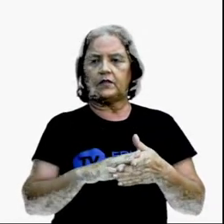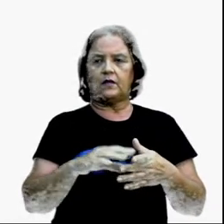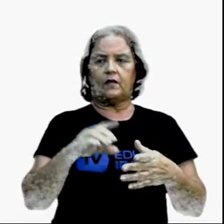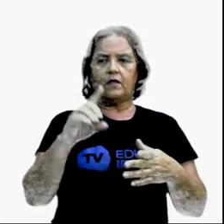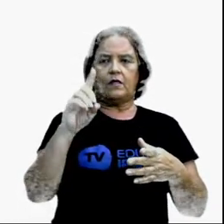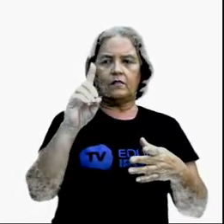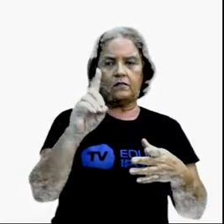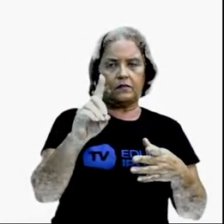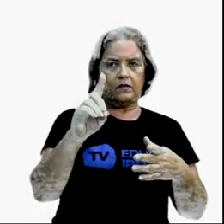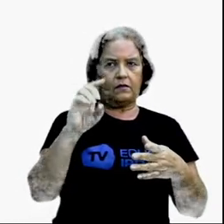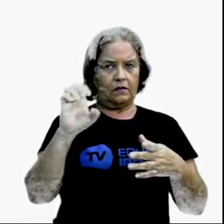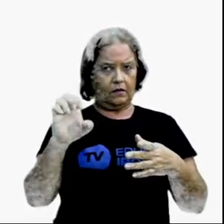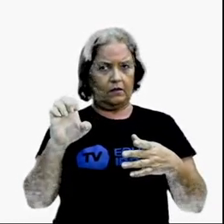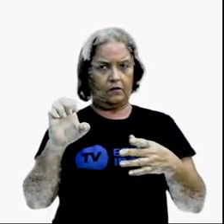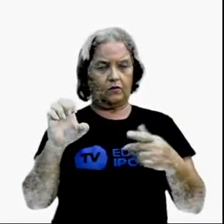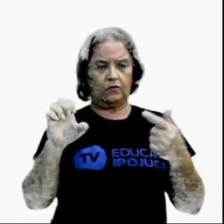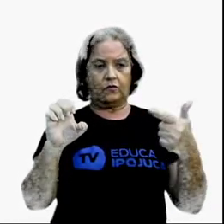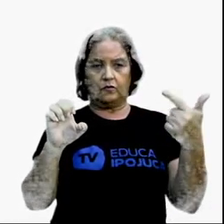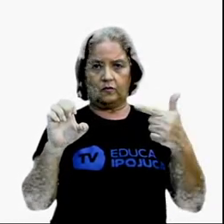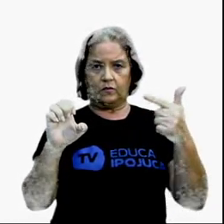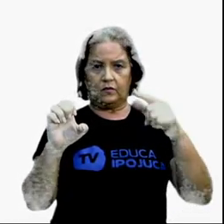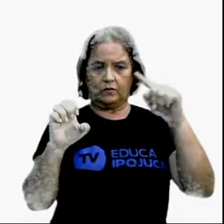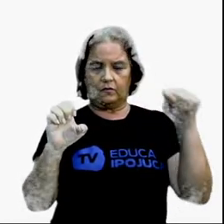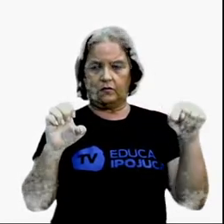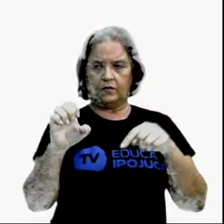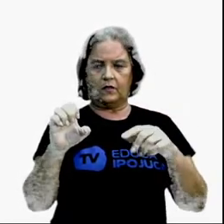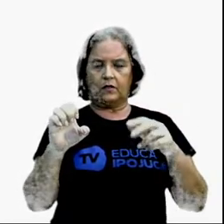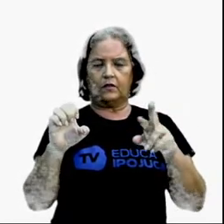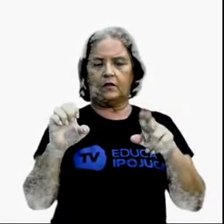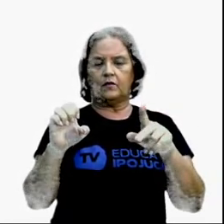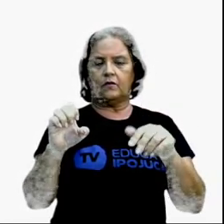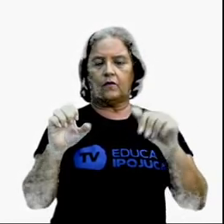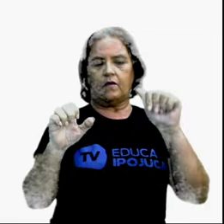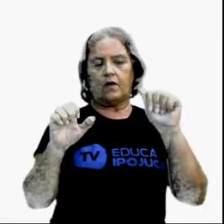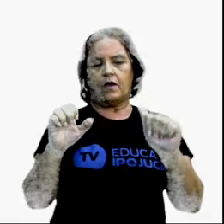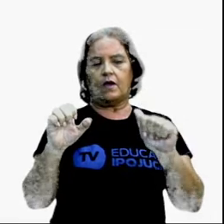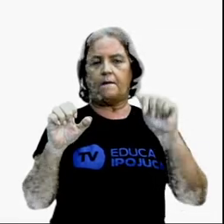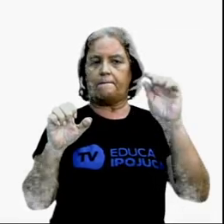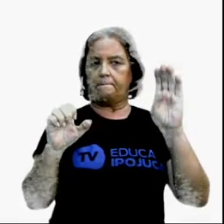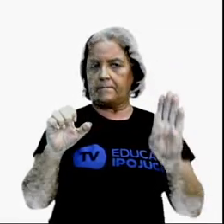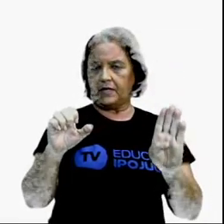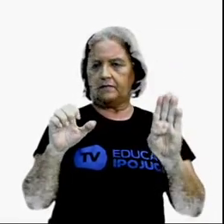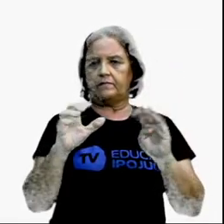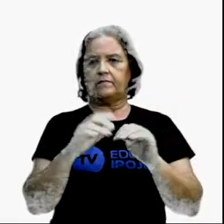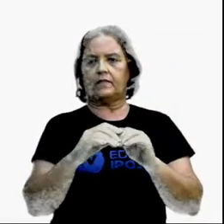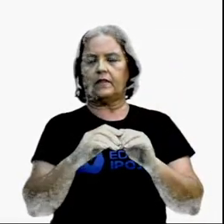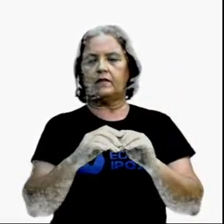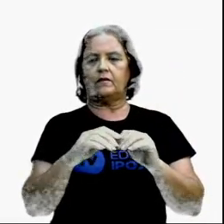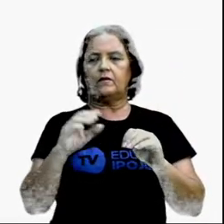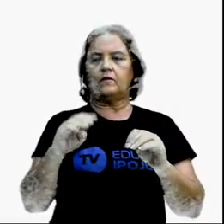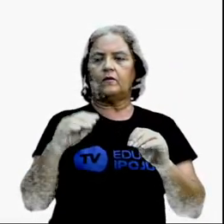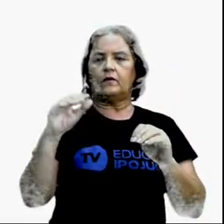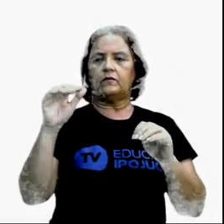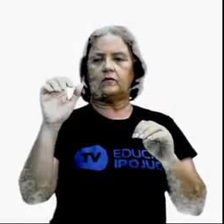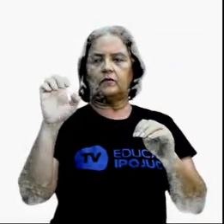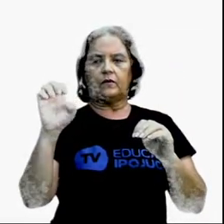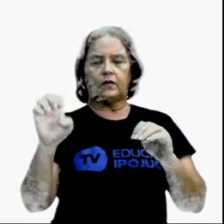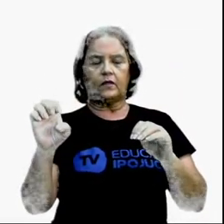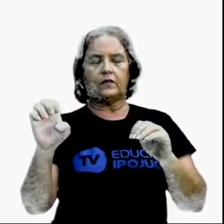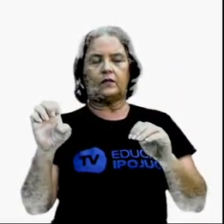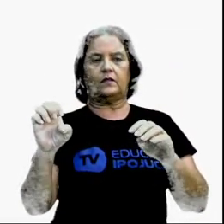que é o do segundo triângulo, está para o lado AB do primeiro. E o lado EF está para